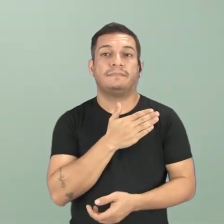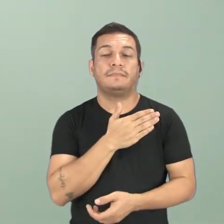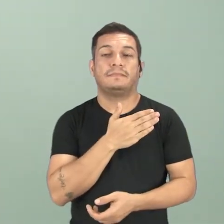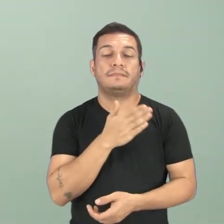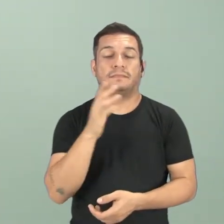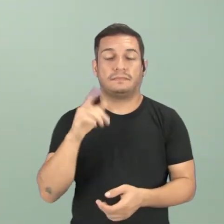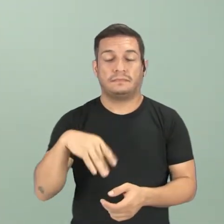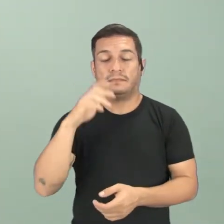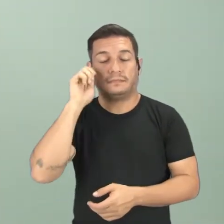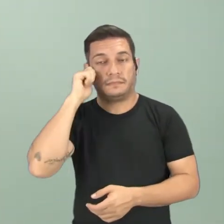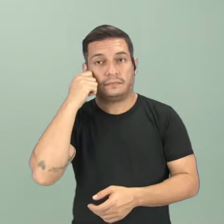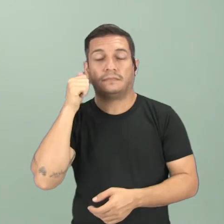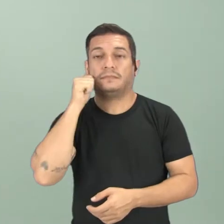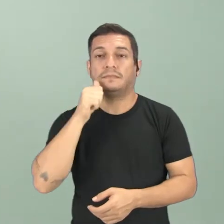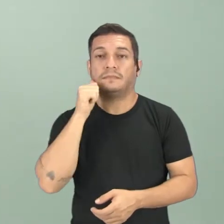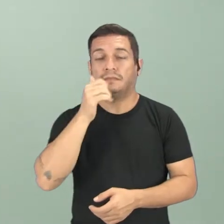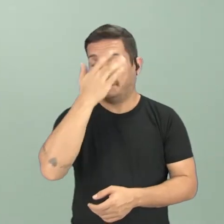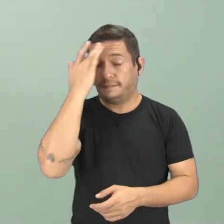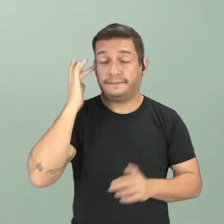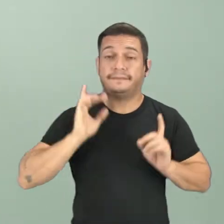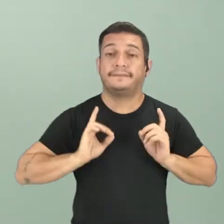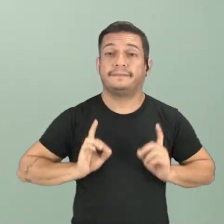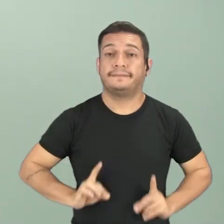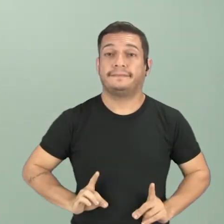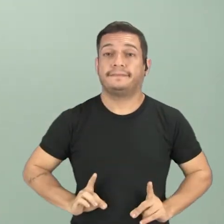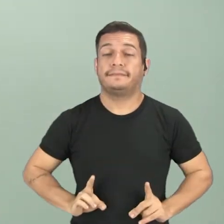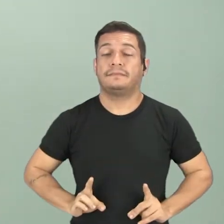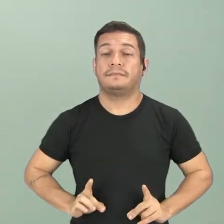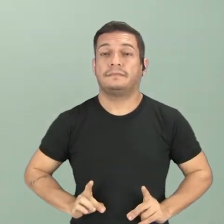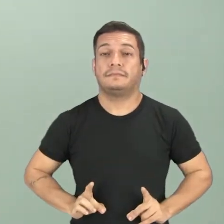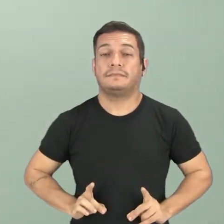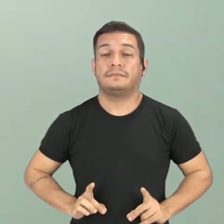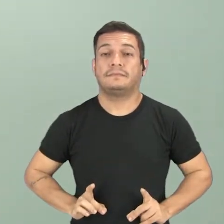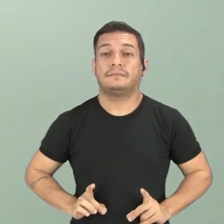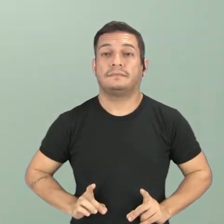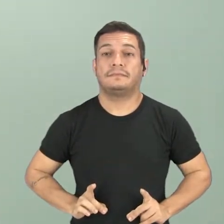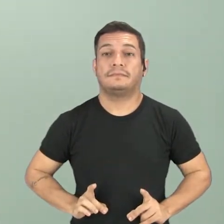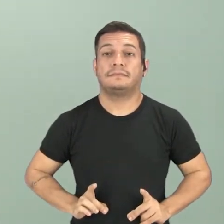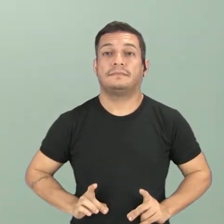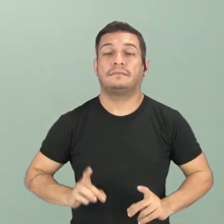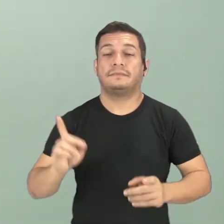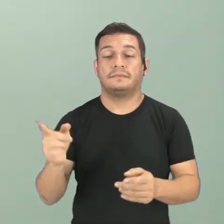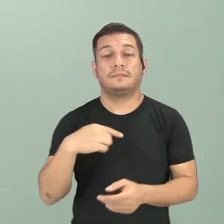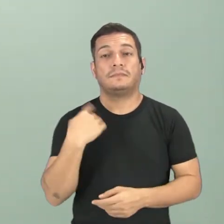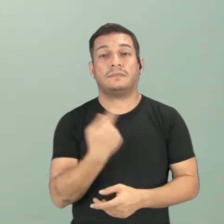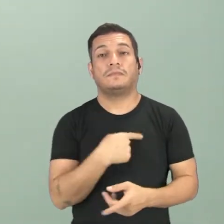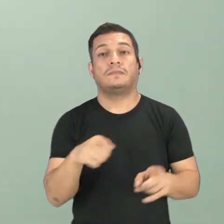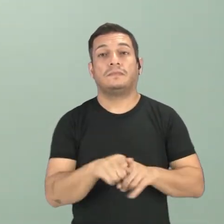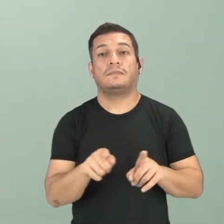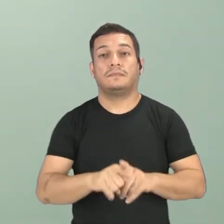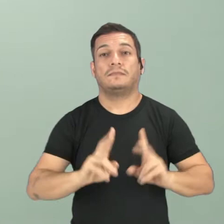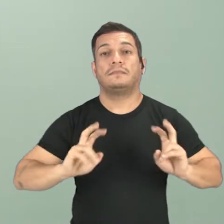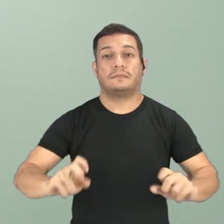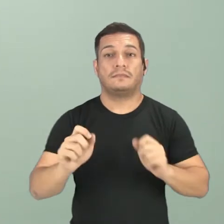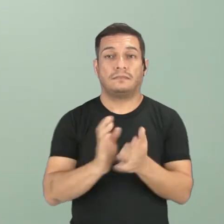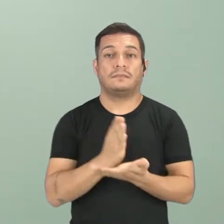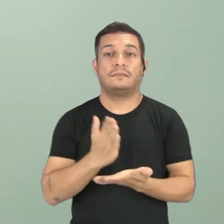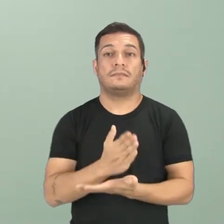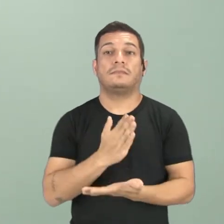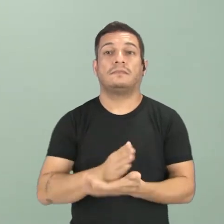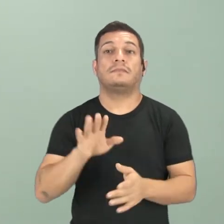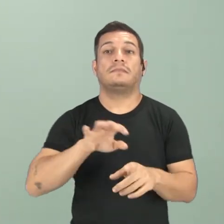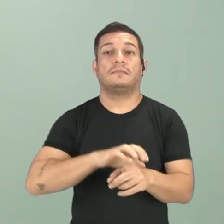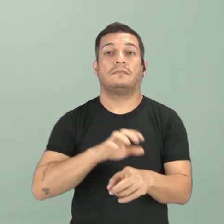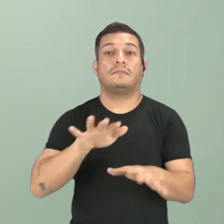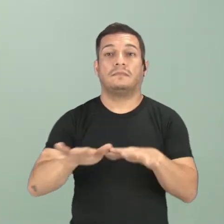pessoas com deficiência. Da mesma forma que nós também vamos visualizar alguns movimentos